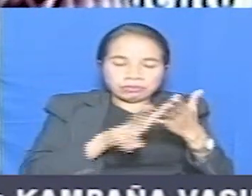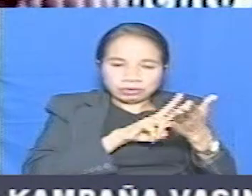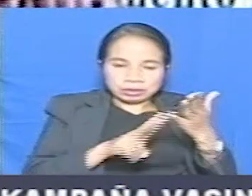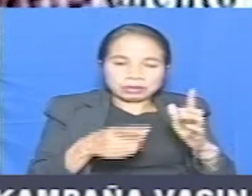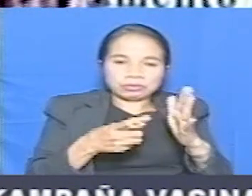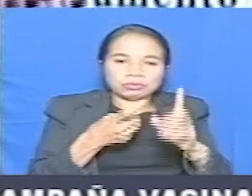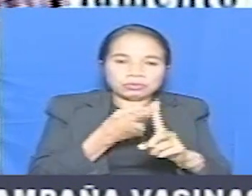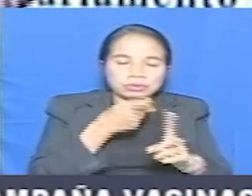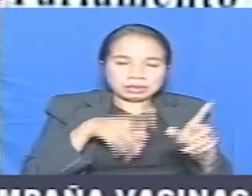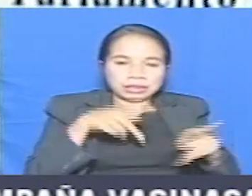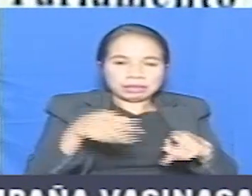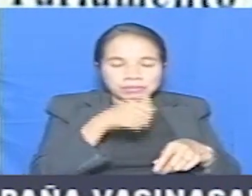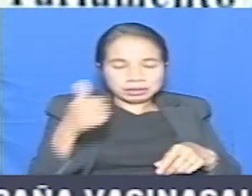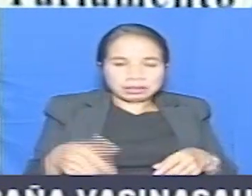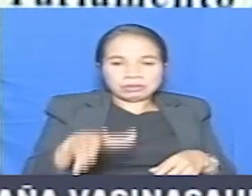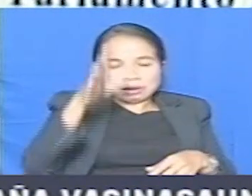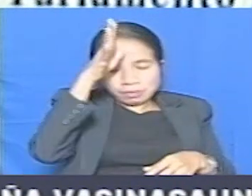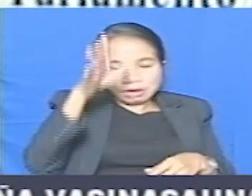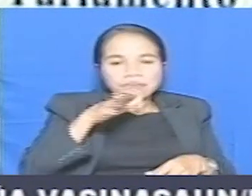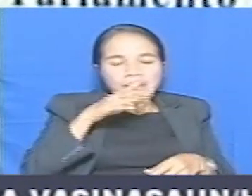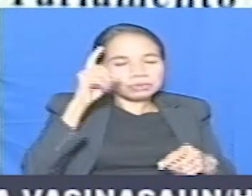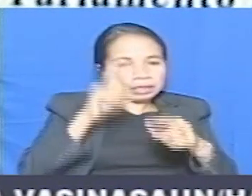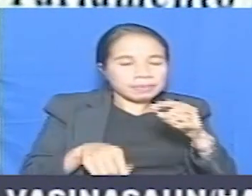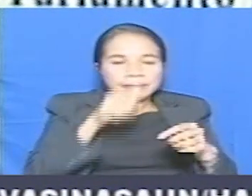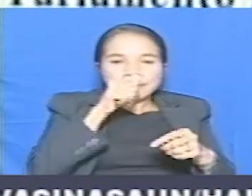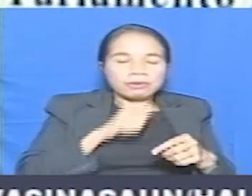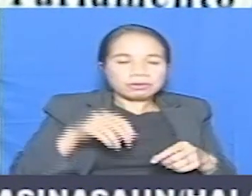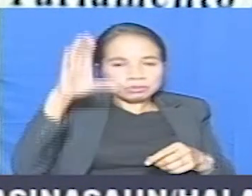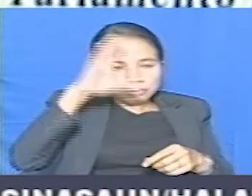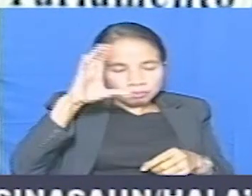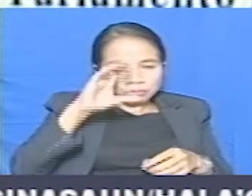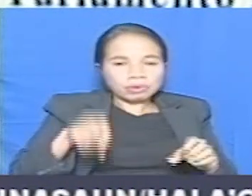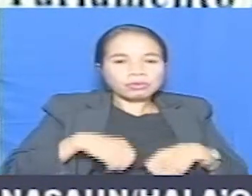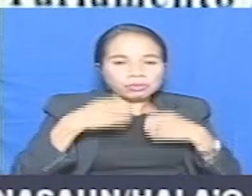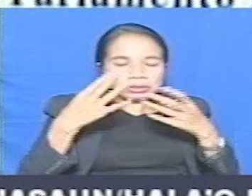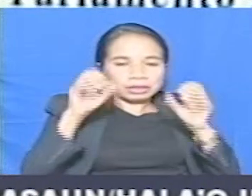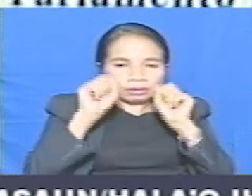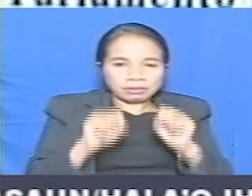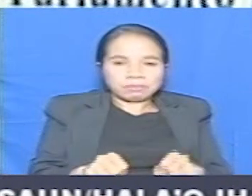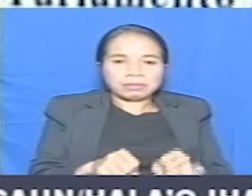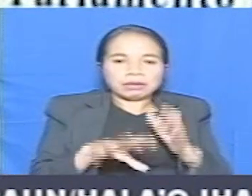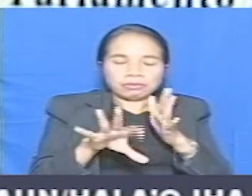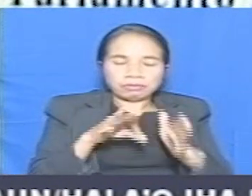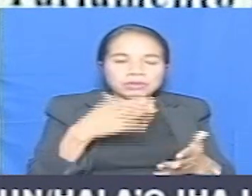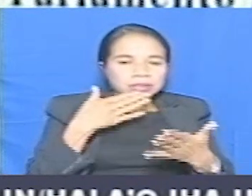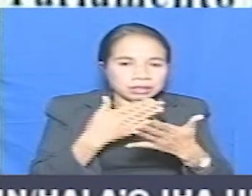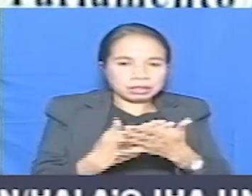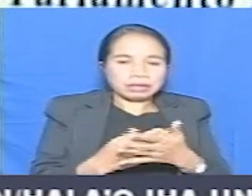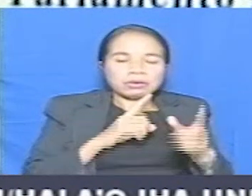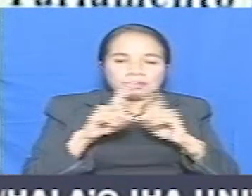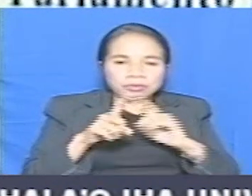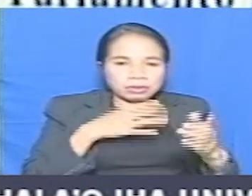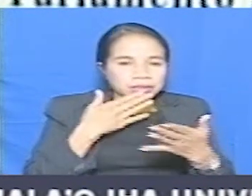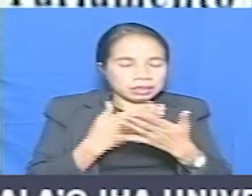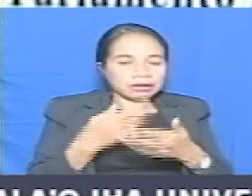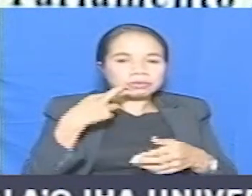i Ina amamos la bel turno no great. Buka mezo insa atu bel husu di dia, koalia di dia,